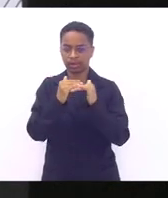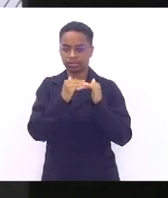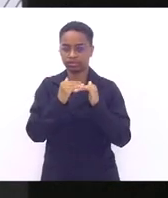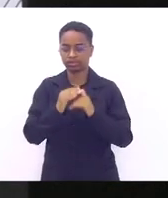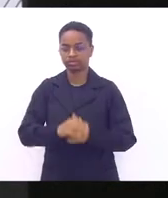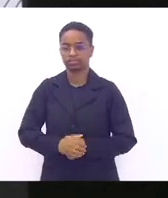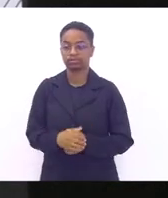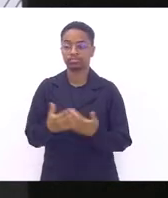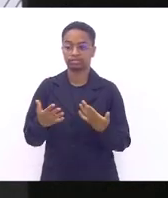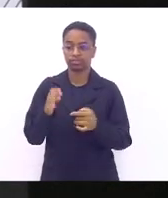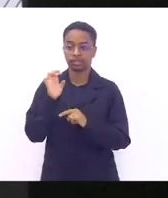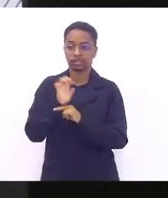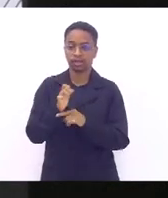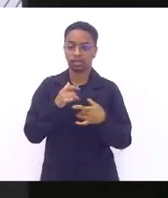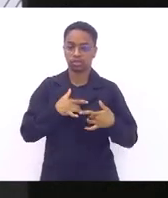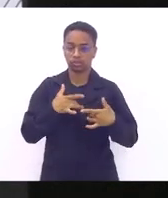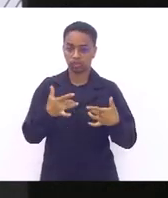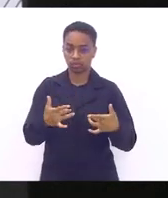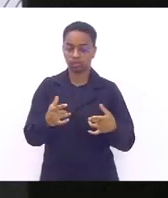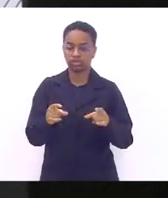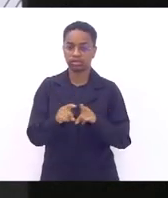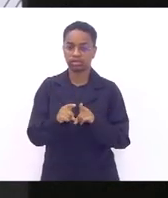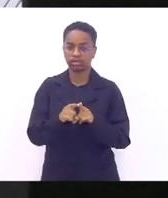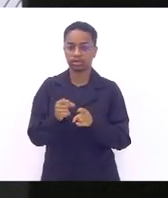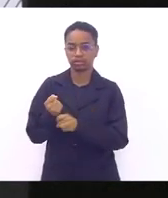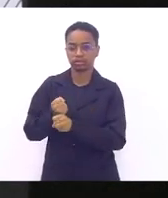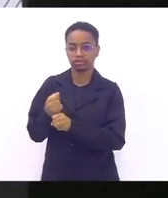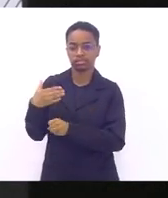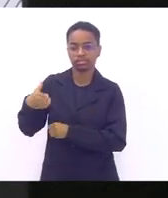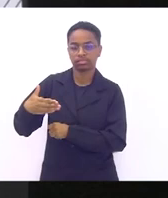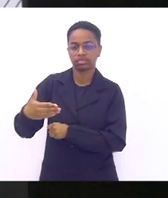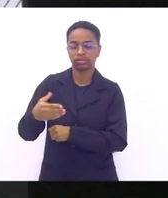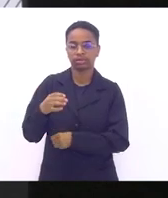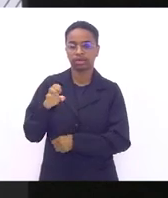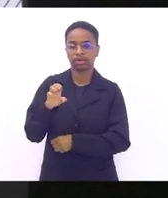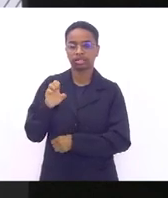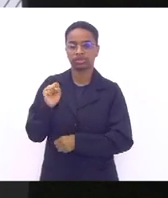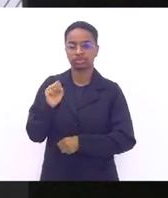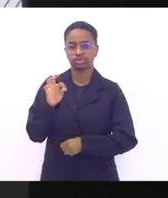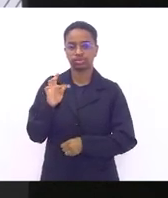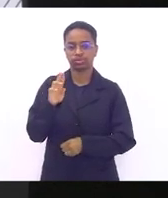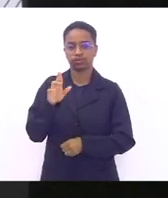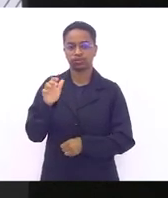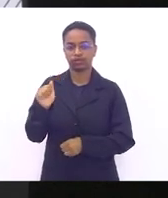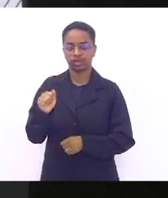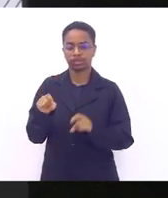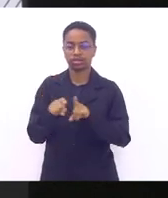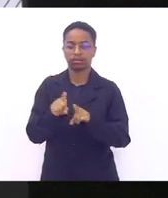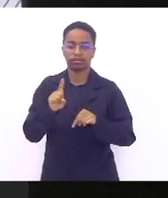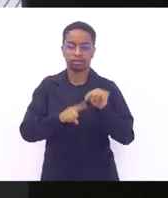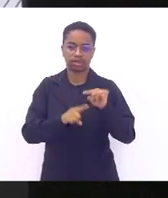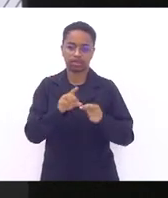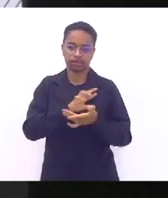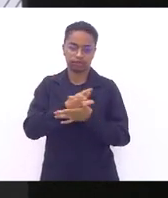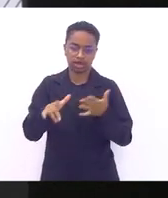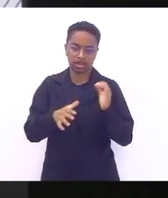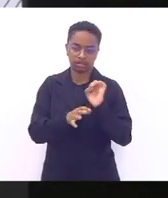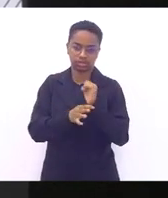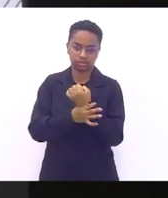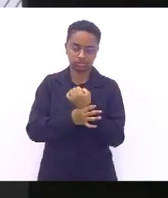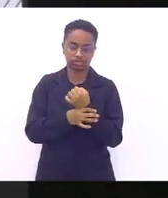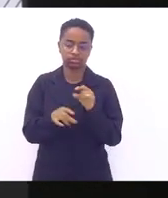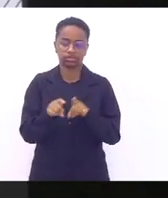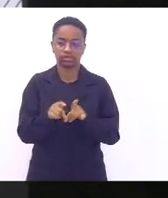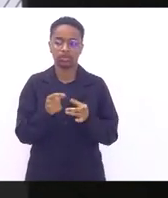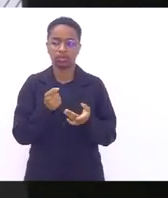aí o Estado já doou, tem doado ao longo dos anos, estufa, autoclave, mais recentemente cabines de segurança, que foram